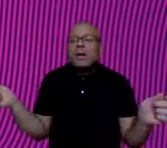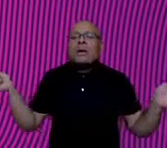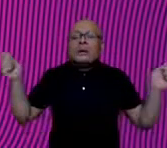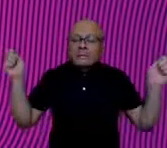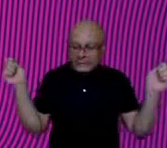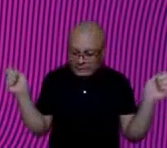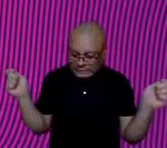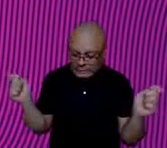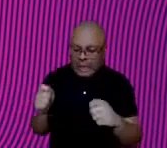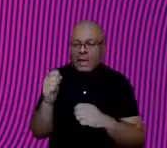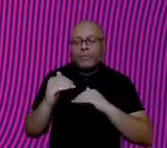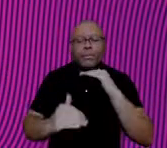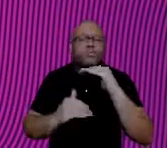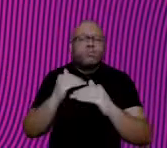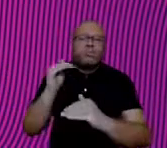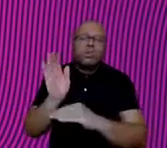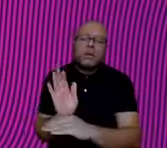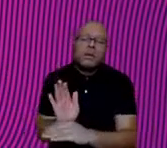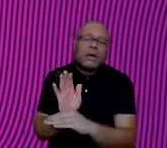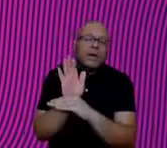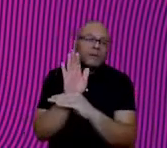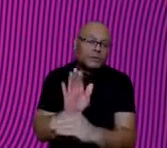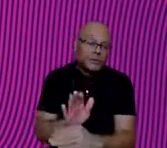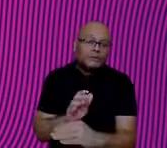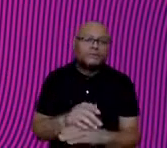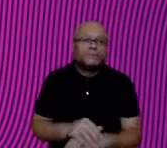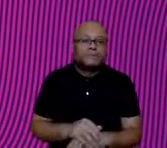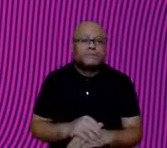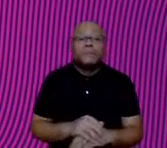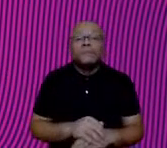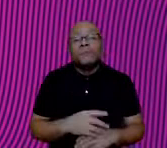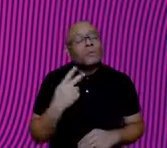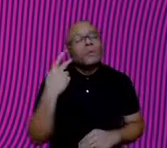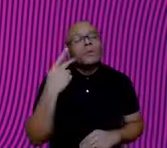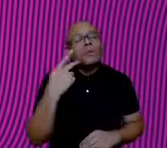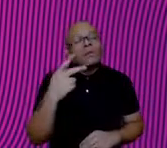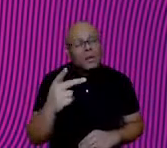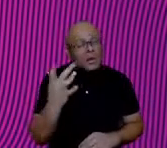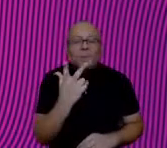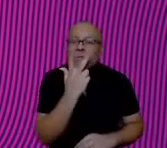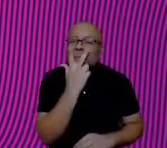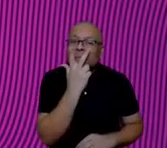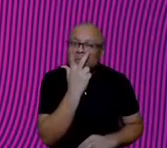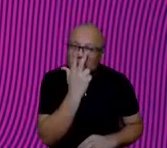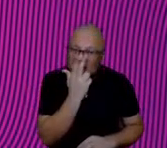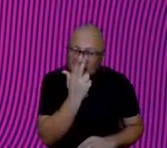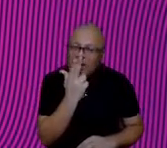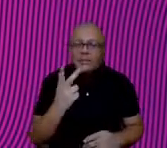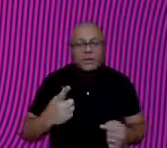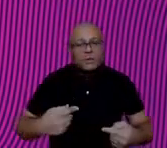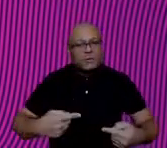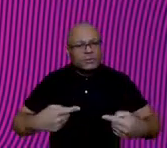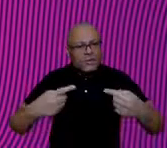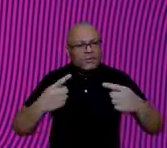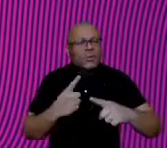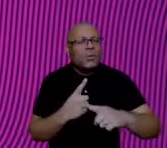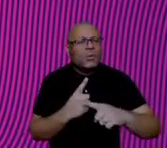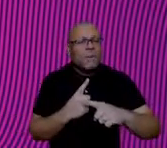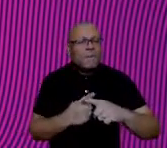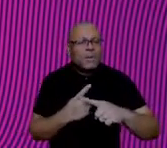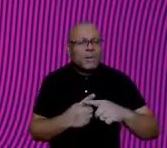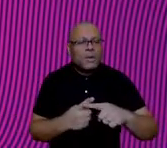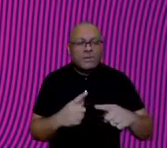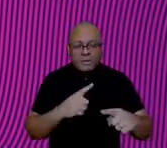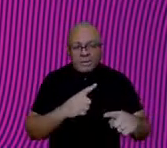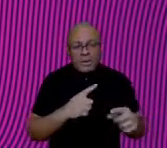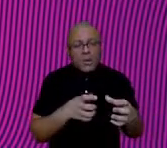se beneficiar. Né? Isso acaba sendo um grande desafio, porque, de um lado, vocês dois estão